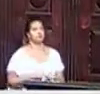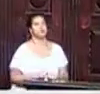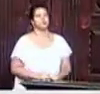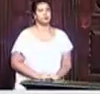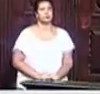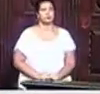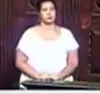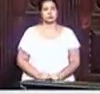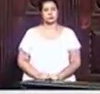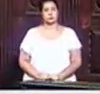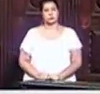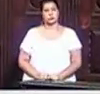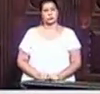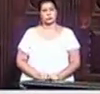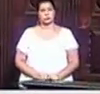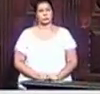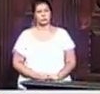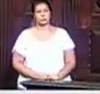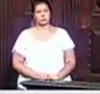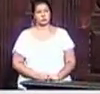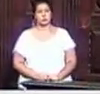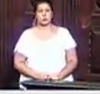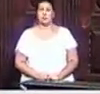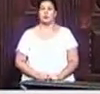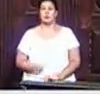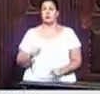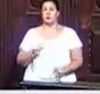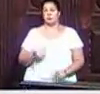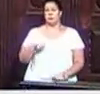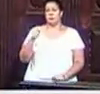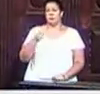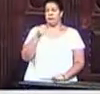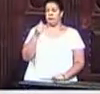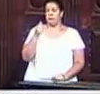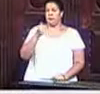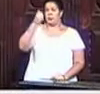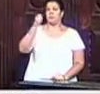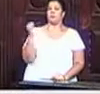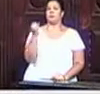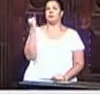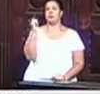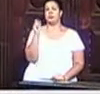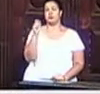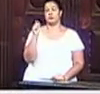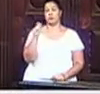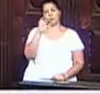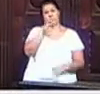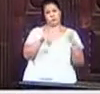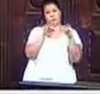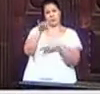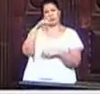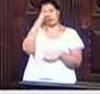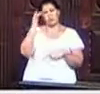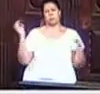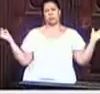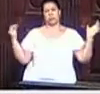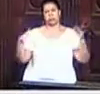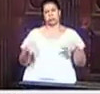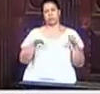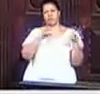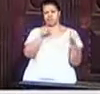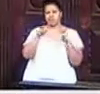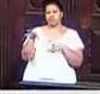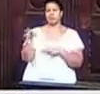prender aqueles que estão aterrorizando a cidade, aqueles que estão fazendo de Queimados uma cidade sitiada. E o que